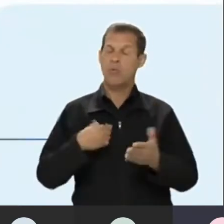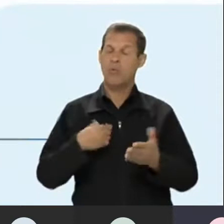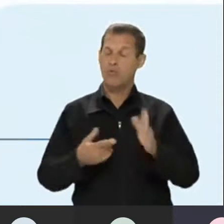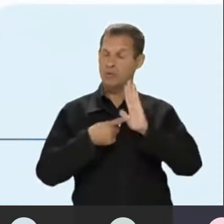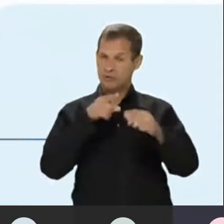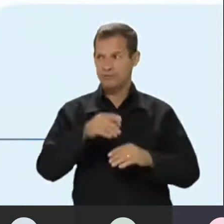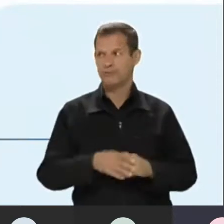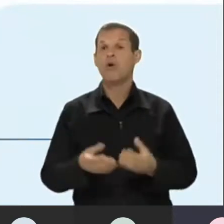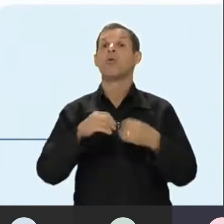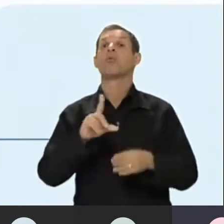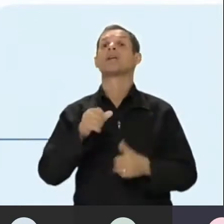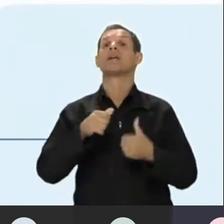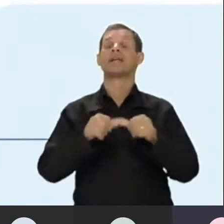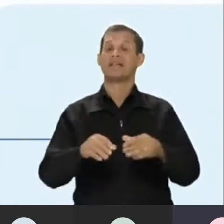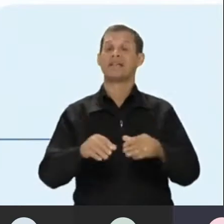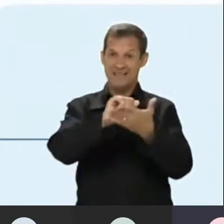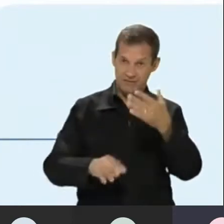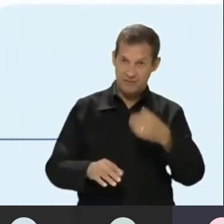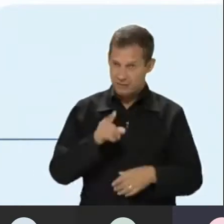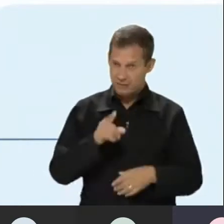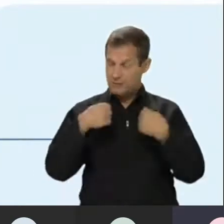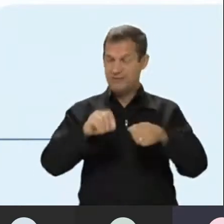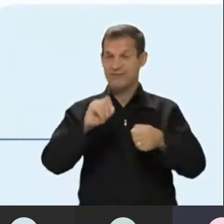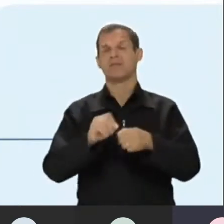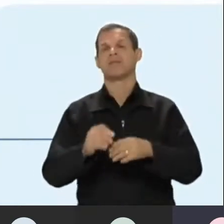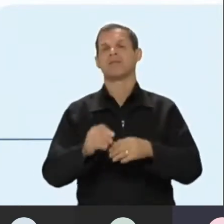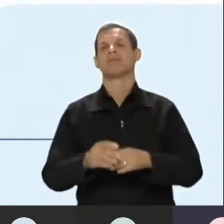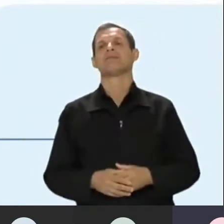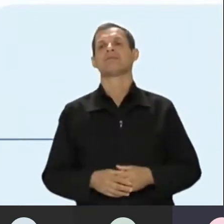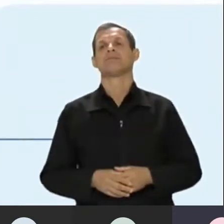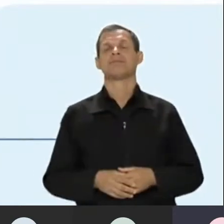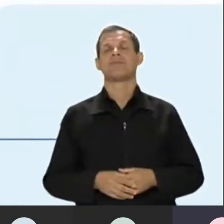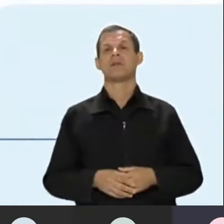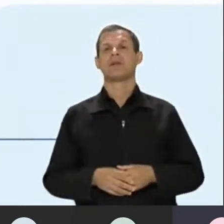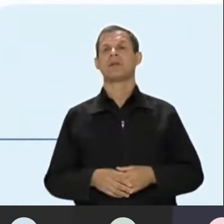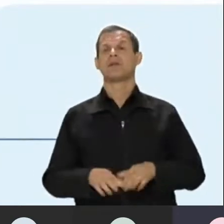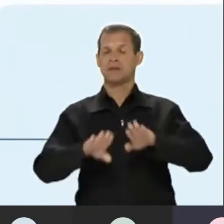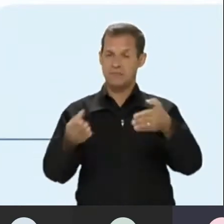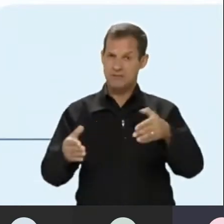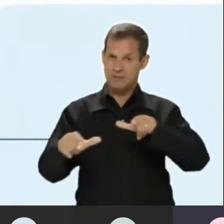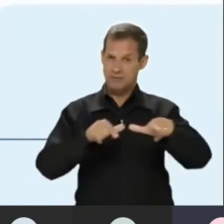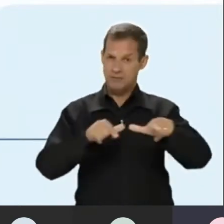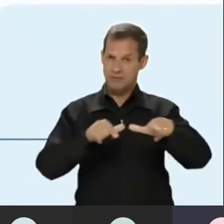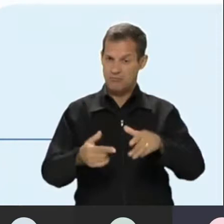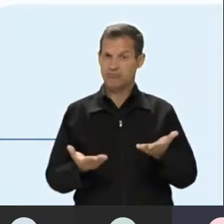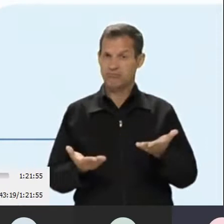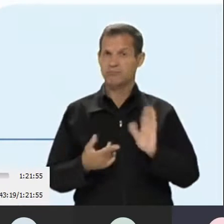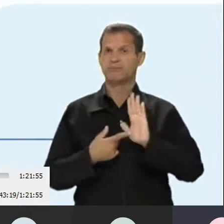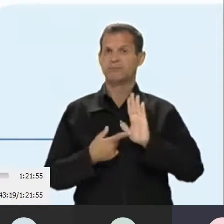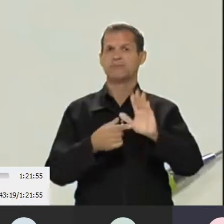vou mostrar para vocês como que vai ser esse exercício e o que você vai ter que fazer aqui na nossa mesa de trabalho.